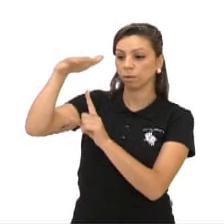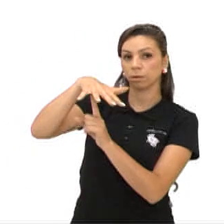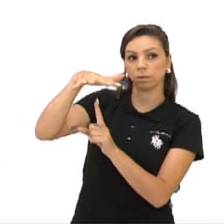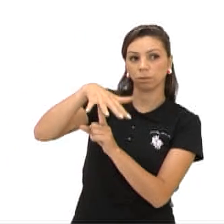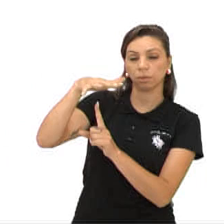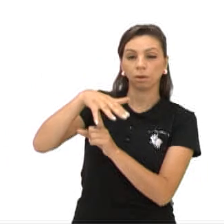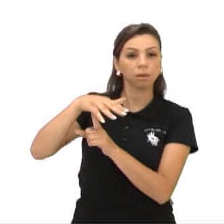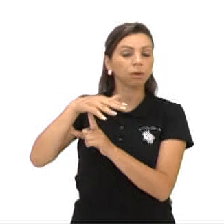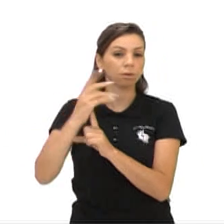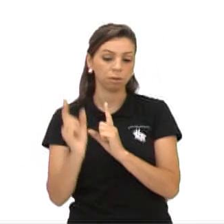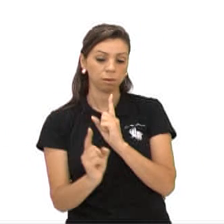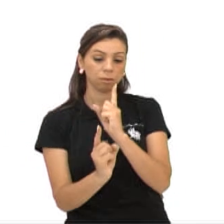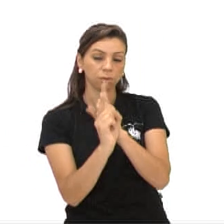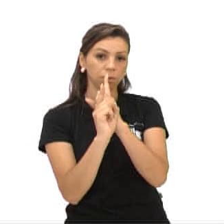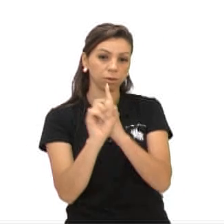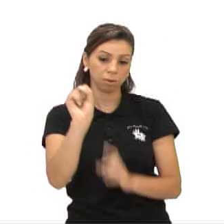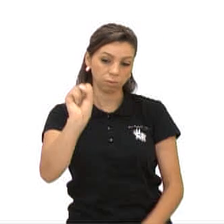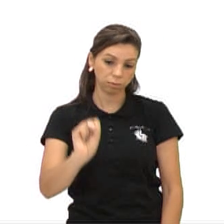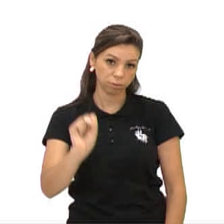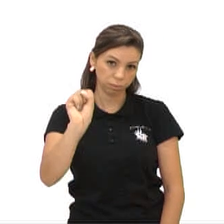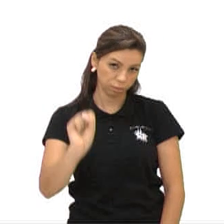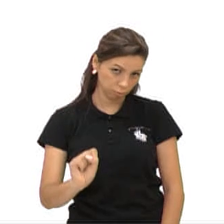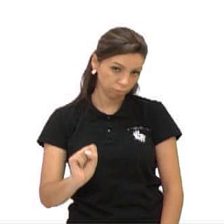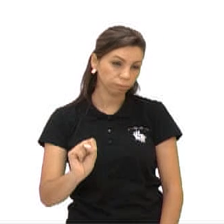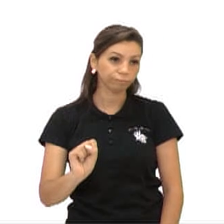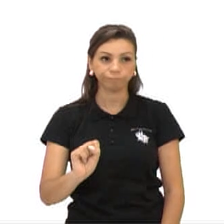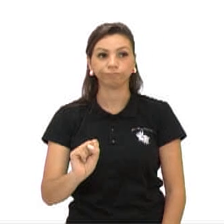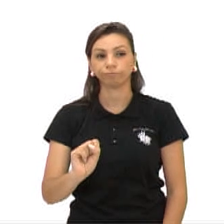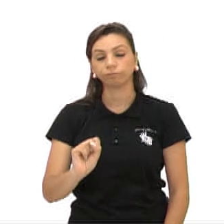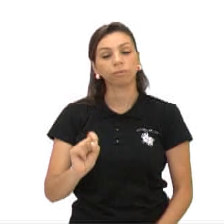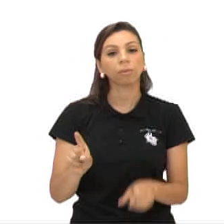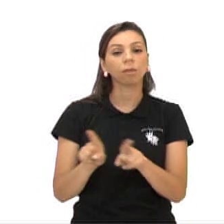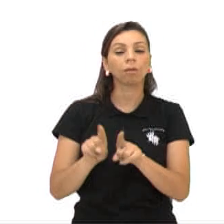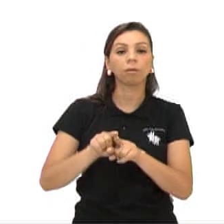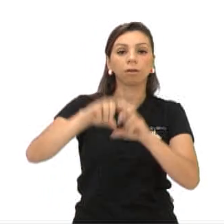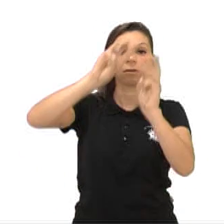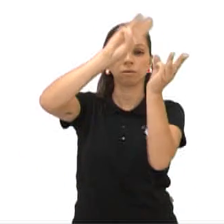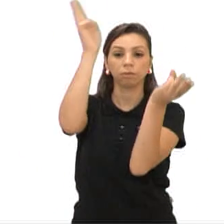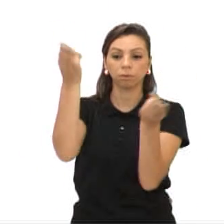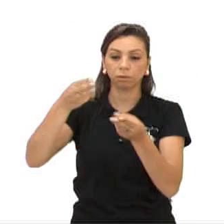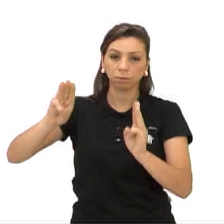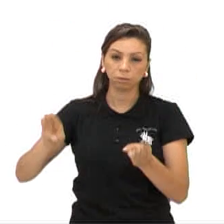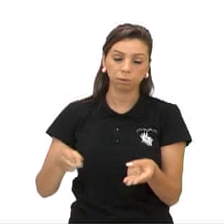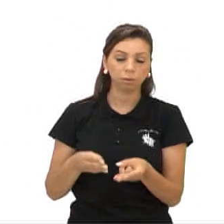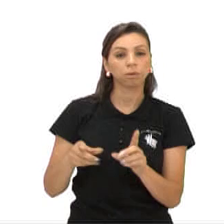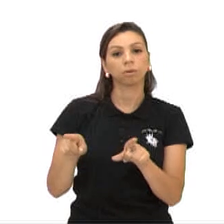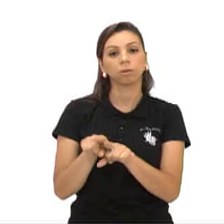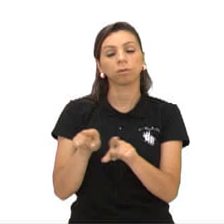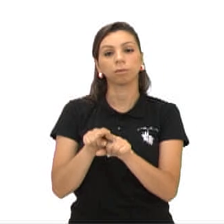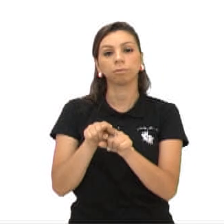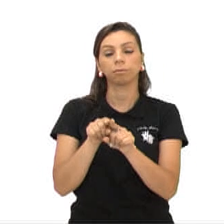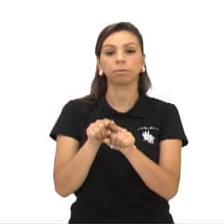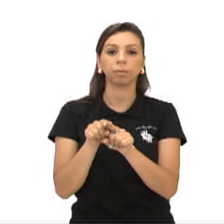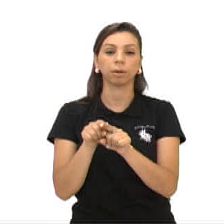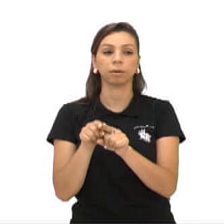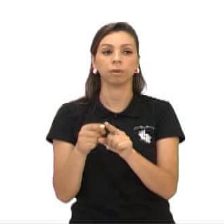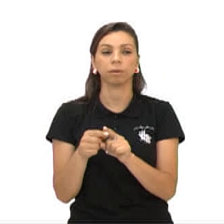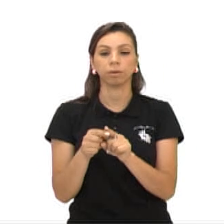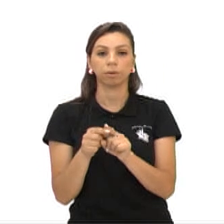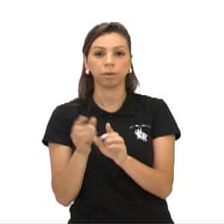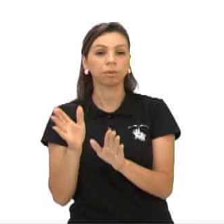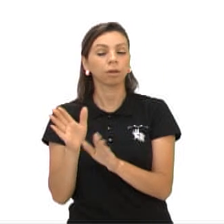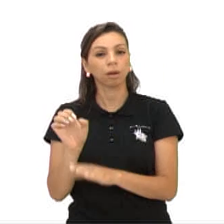Paraná localiza-se ao sul, dentro daquela perspectiva das rosas dos ventos, nós podemos dizer que ele está